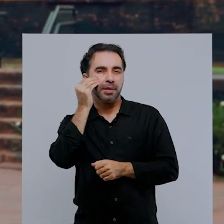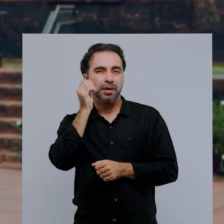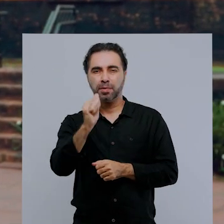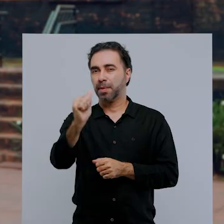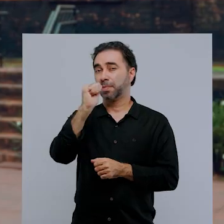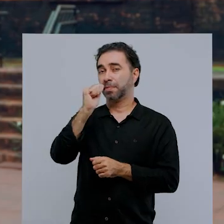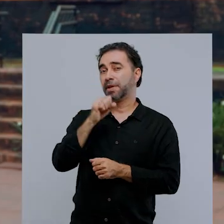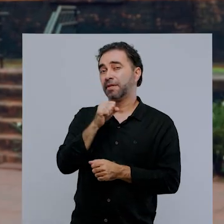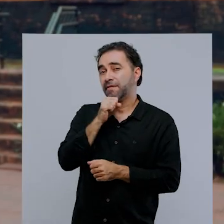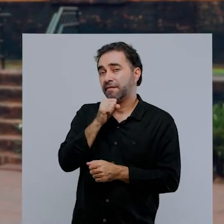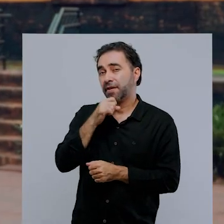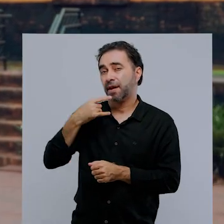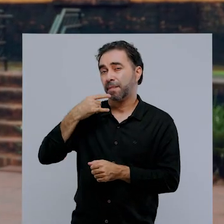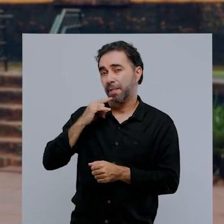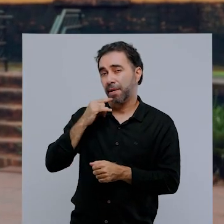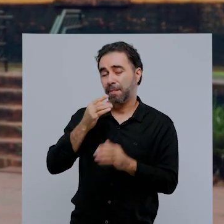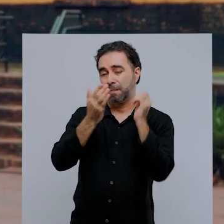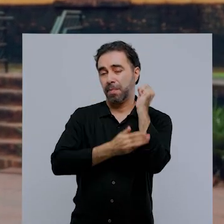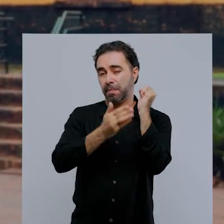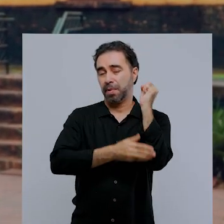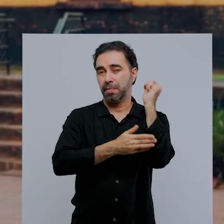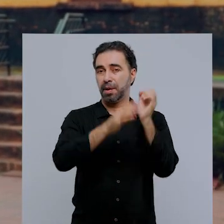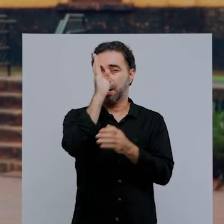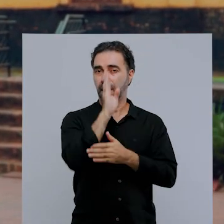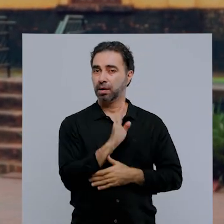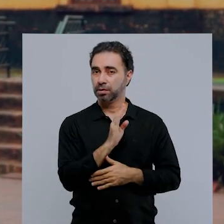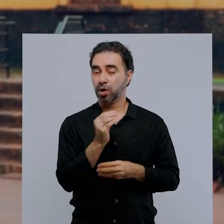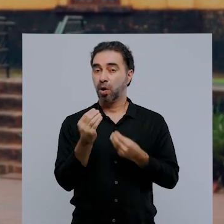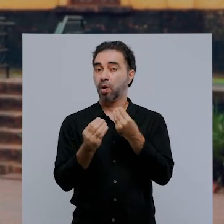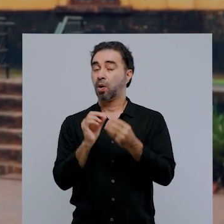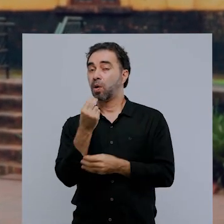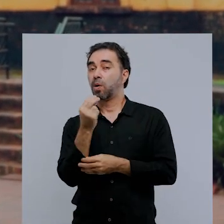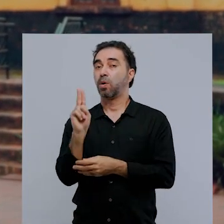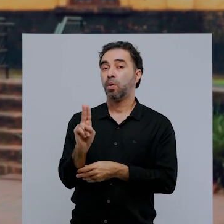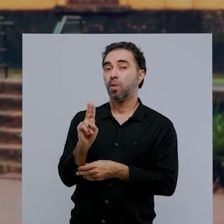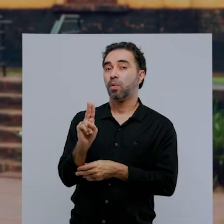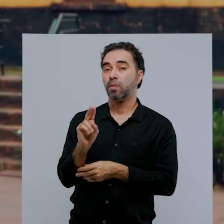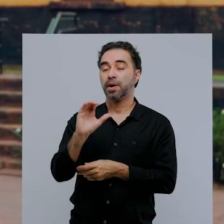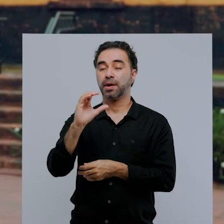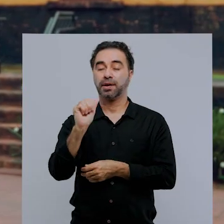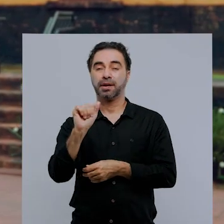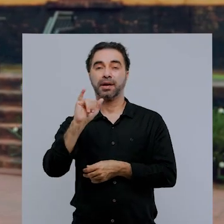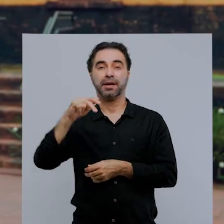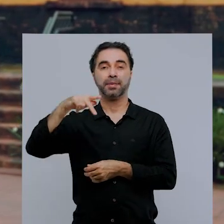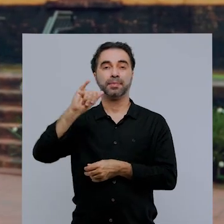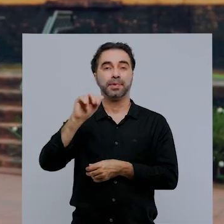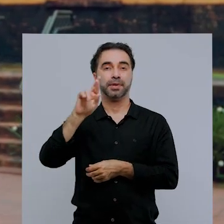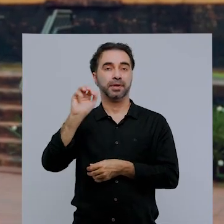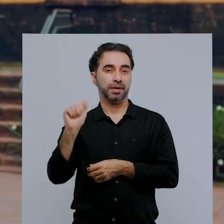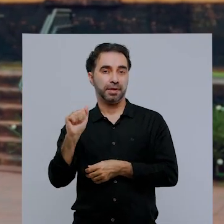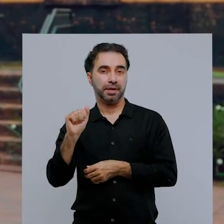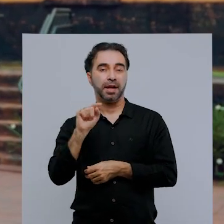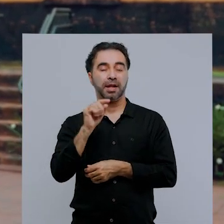bebida envelhecida em diferentes madeiras nacionais, como também numa caipirinha, Ela está